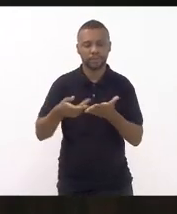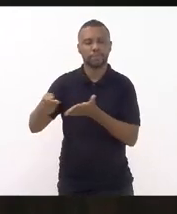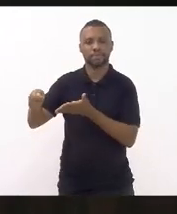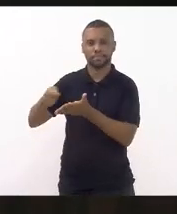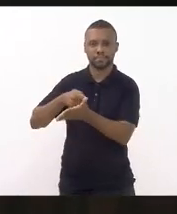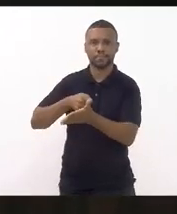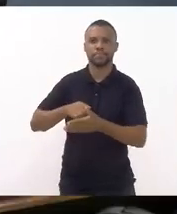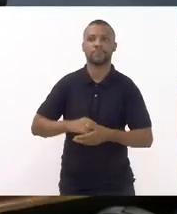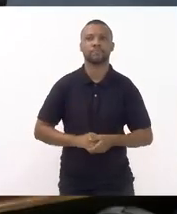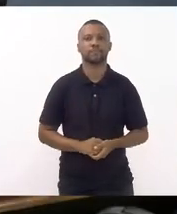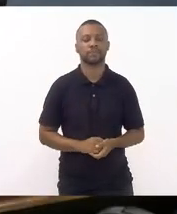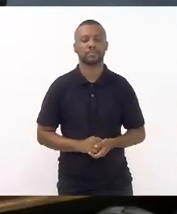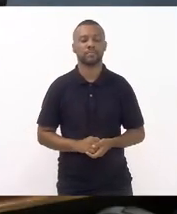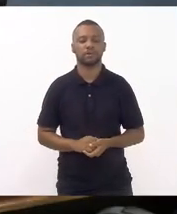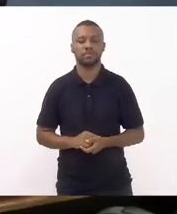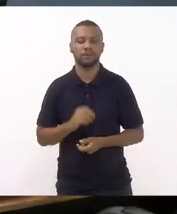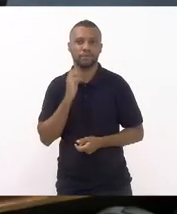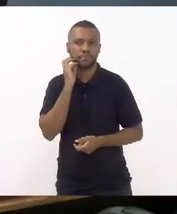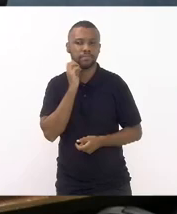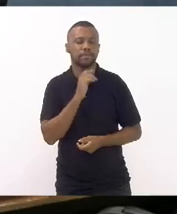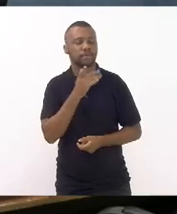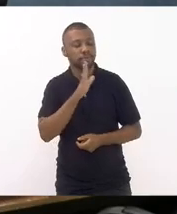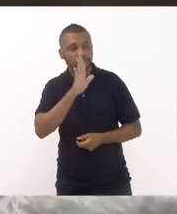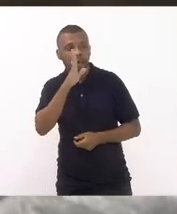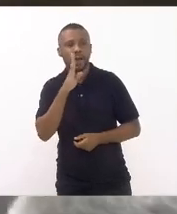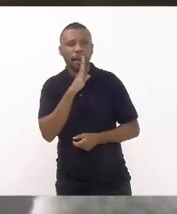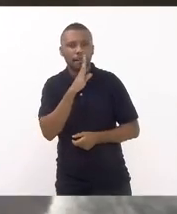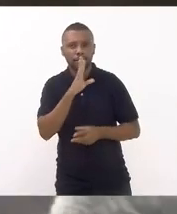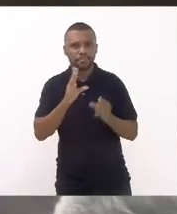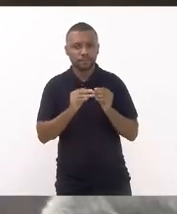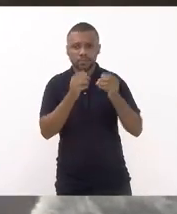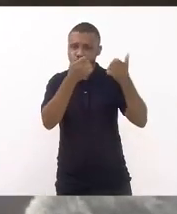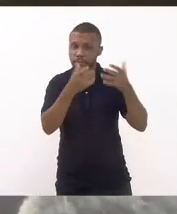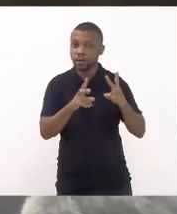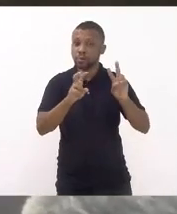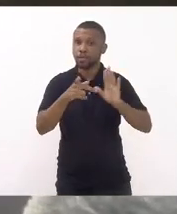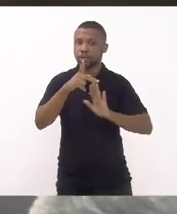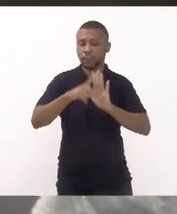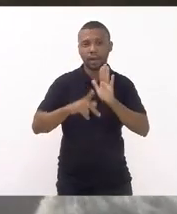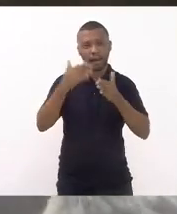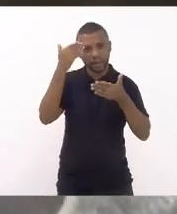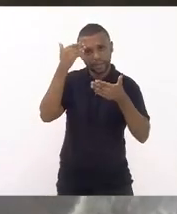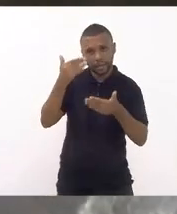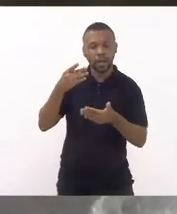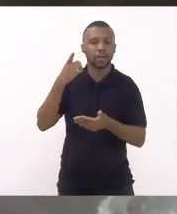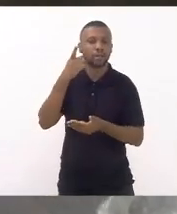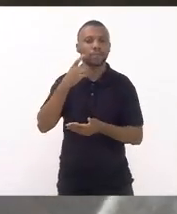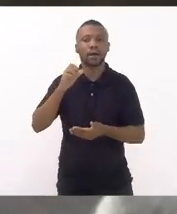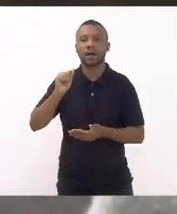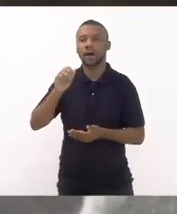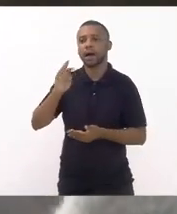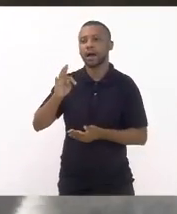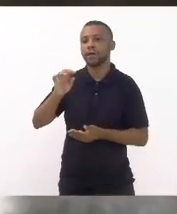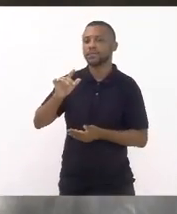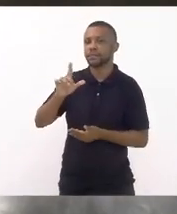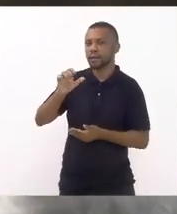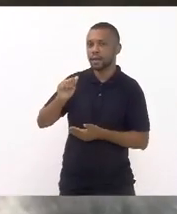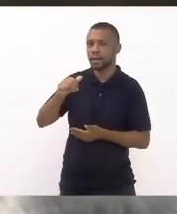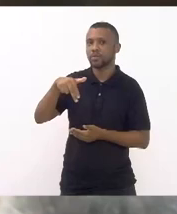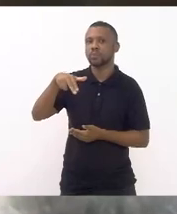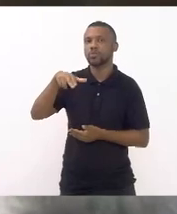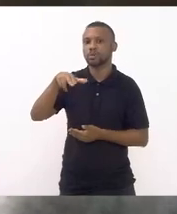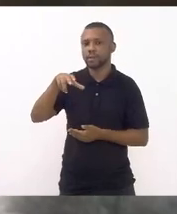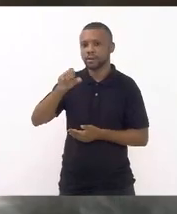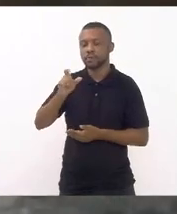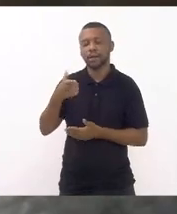autógrafo. Presidente, rapidinho, só para falar desse projeto, agradecer ao deputado Átila Nunes pela generosidade dele,